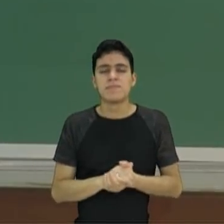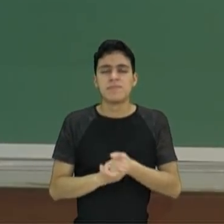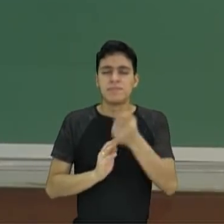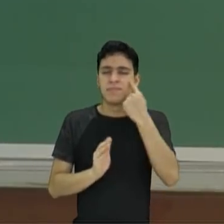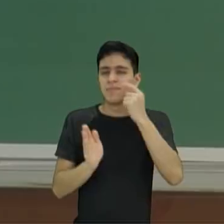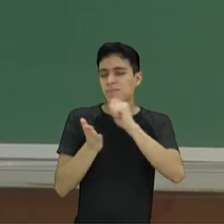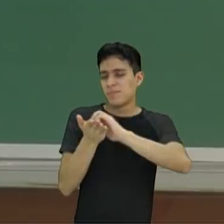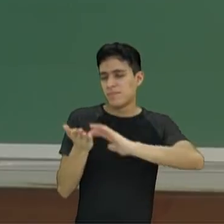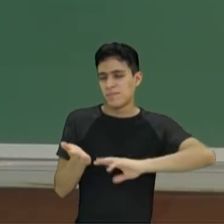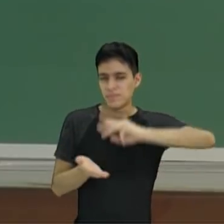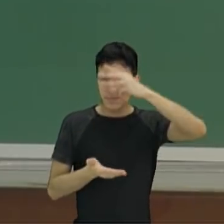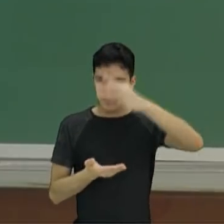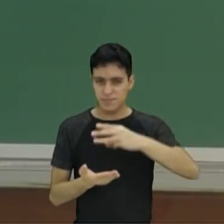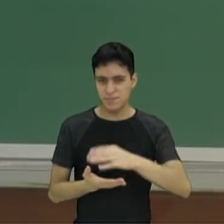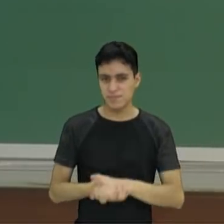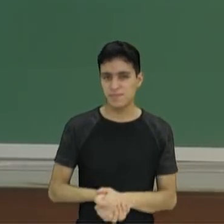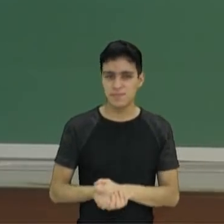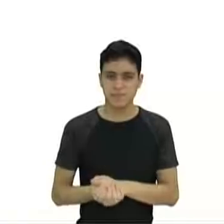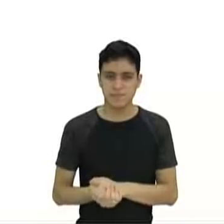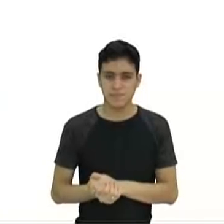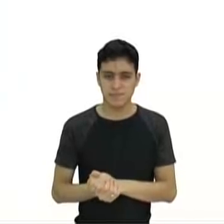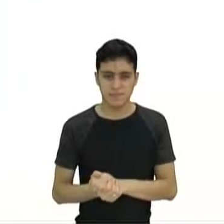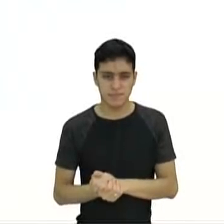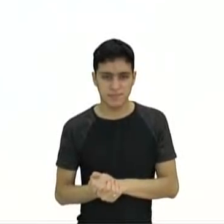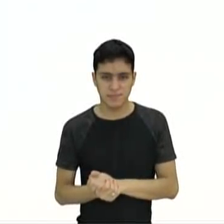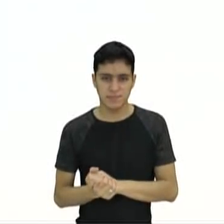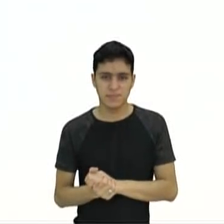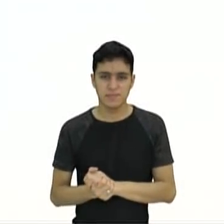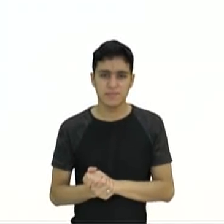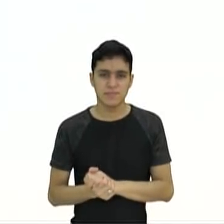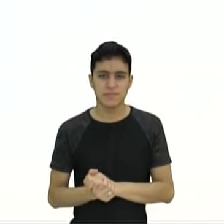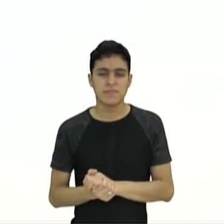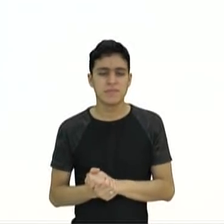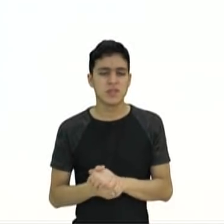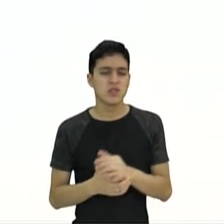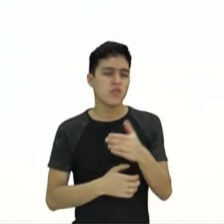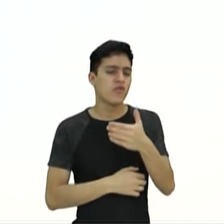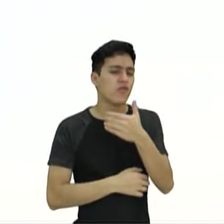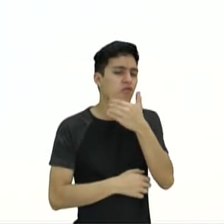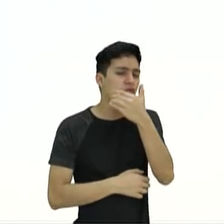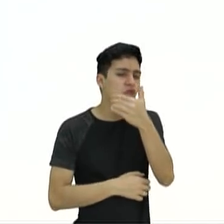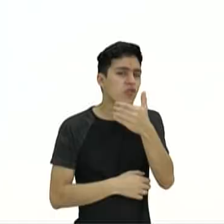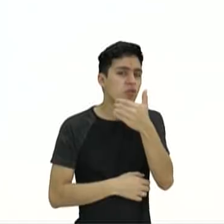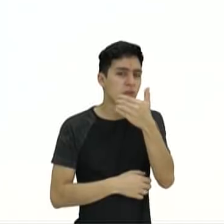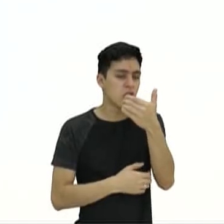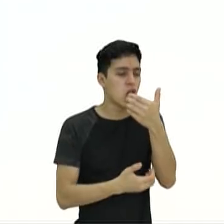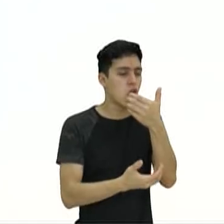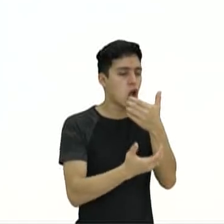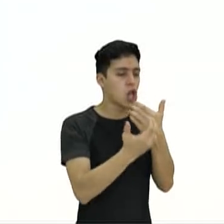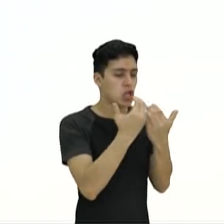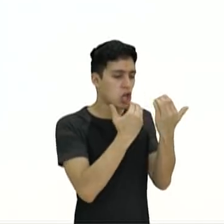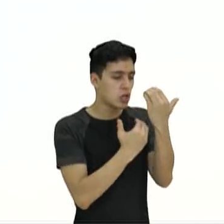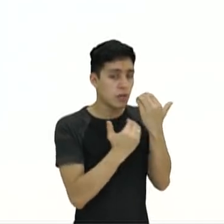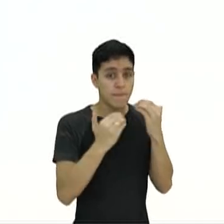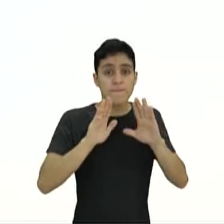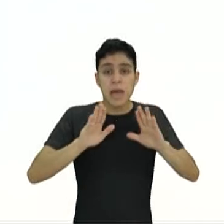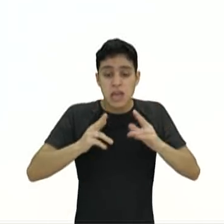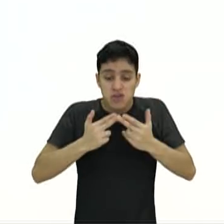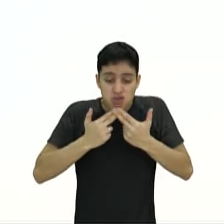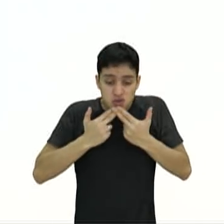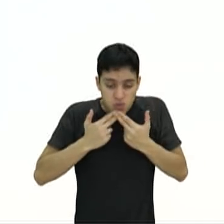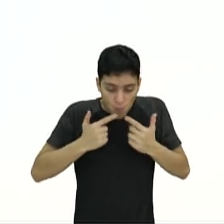nós temos o exercício de número 3. Uma de que frutas ingeridas em jejum curam câncer, que os alunos